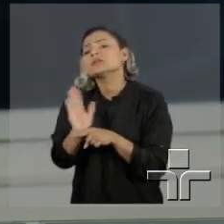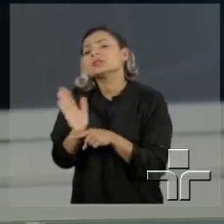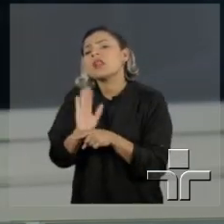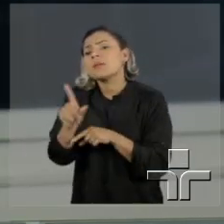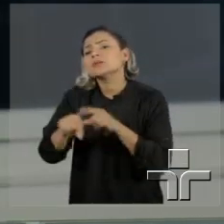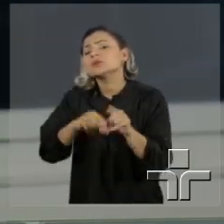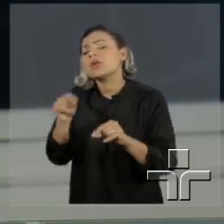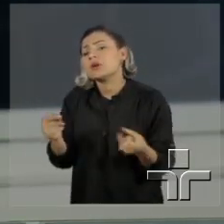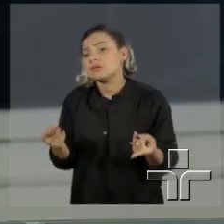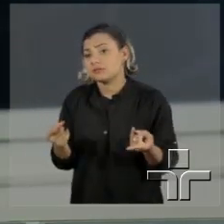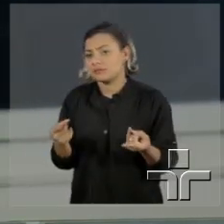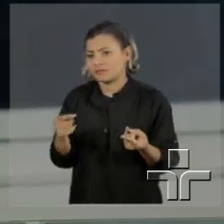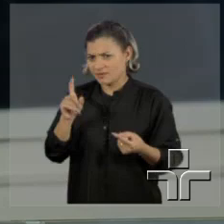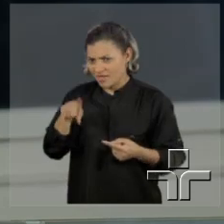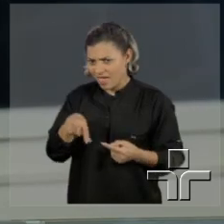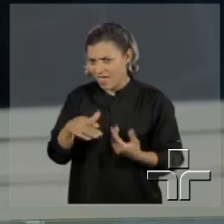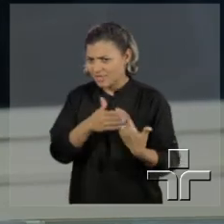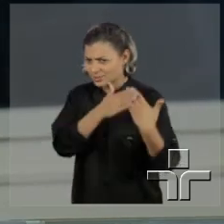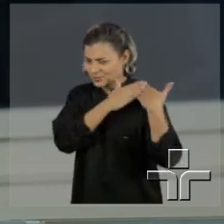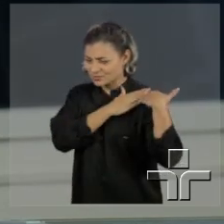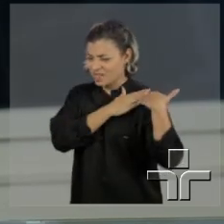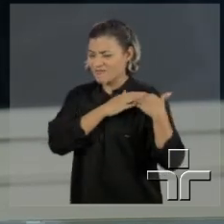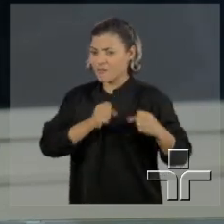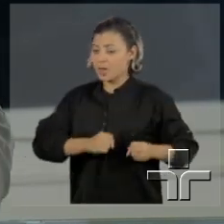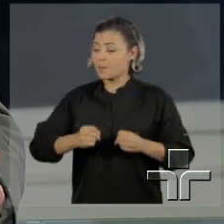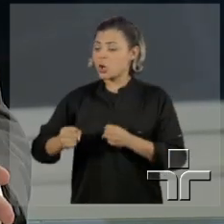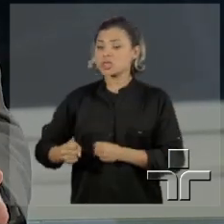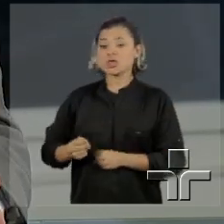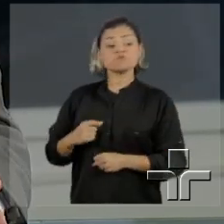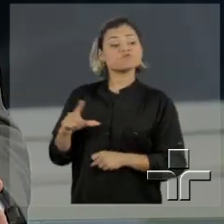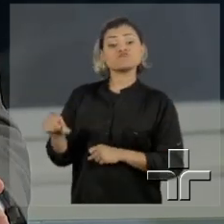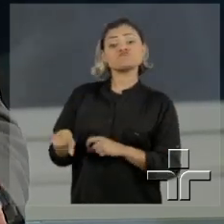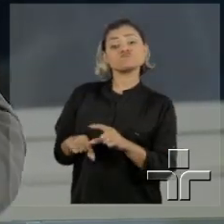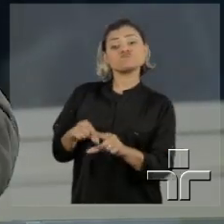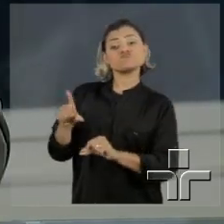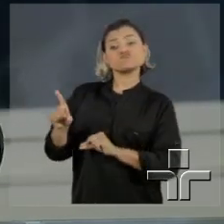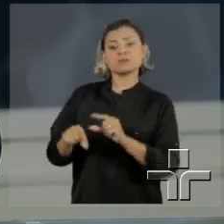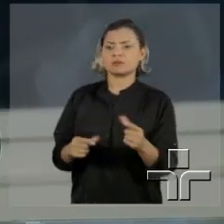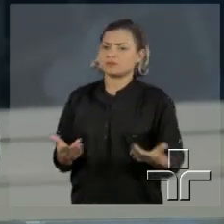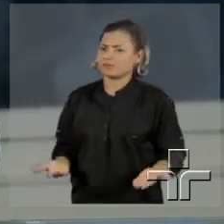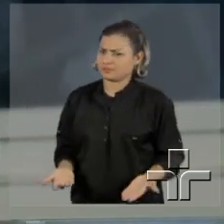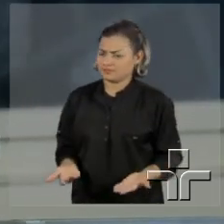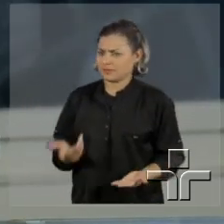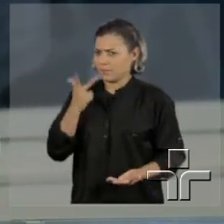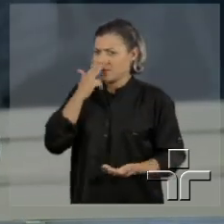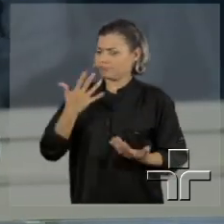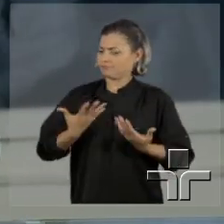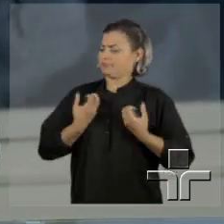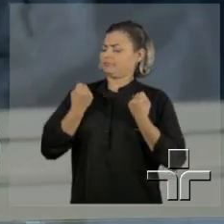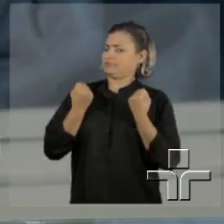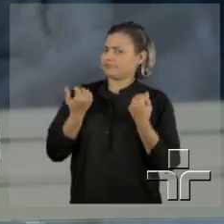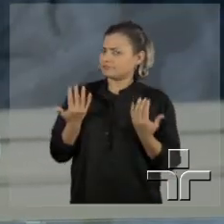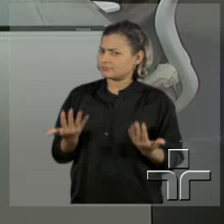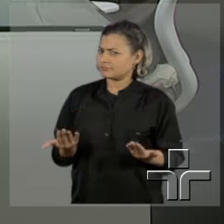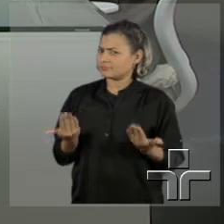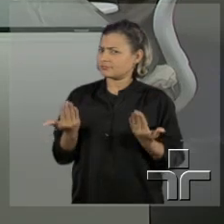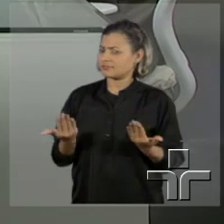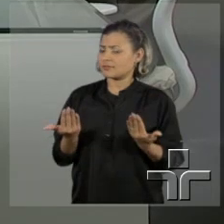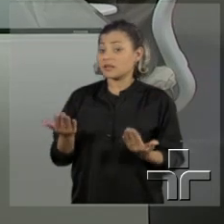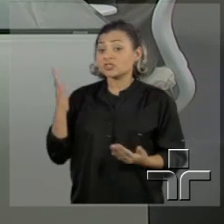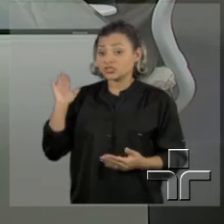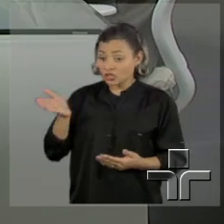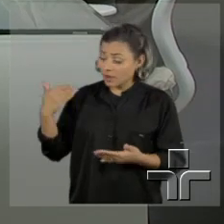que é o poderoso da ocasião de plantão pode decidir por um lado ou por outro. E já me assusta muito porque faz o que? Alguns